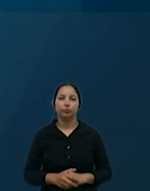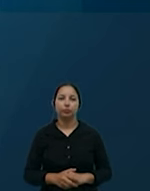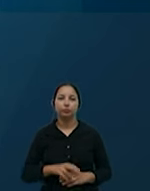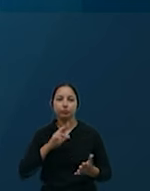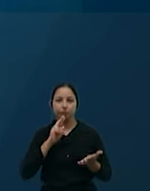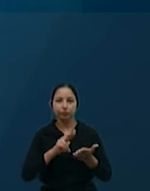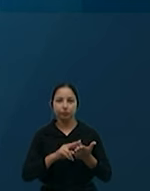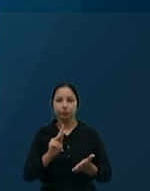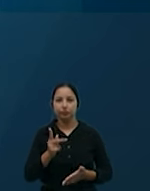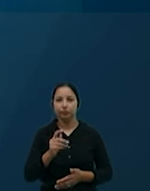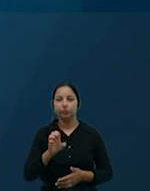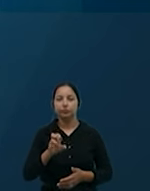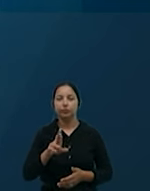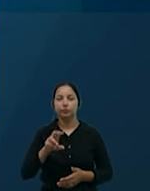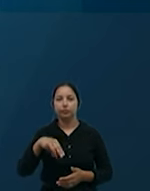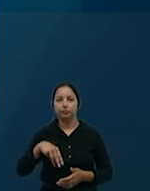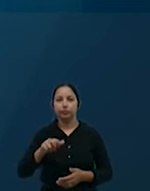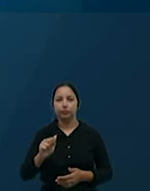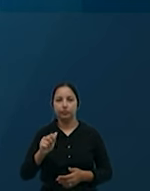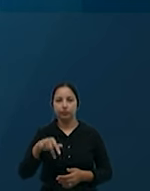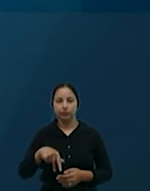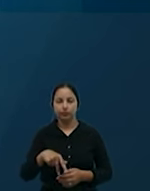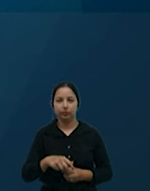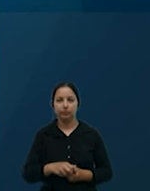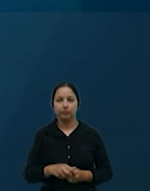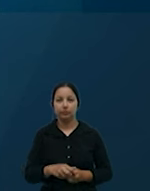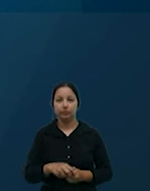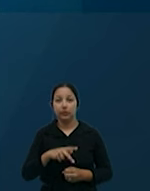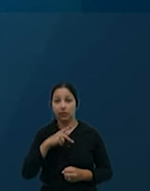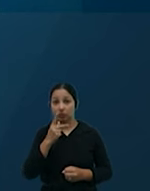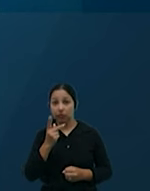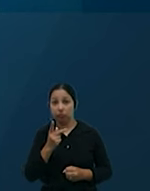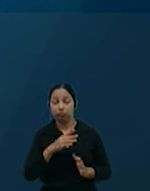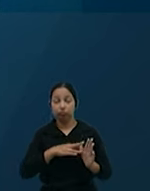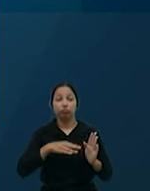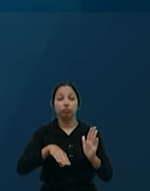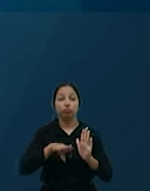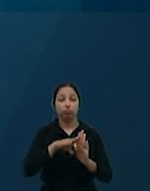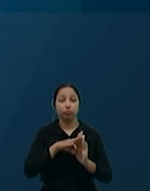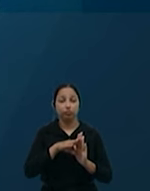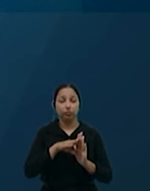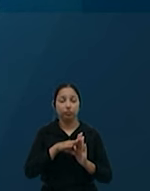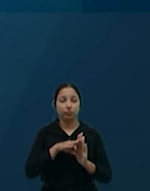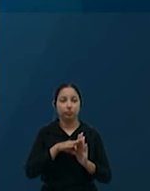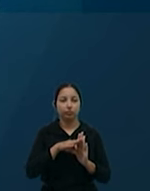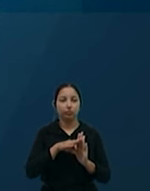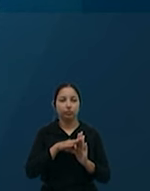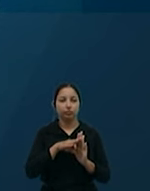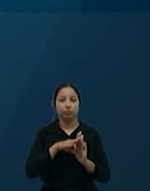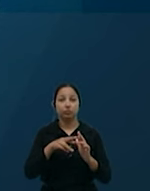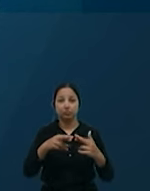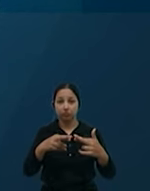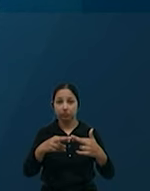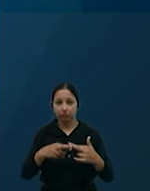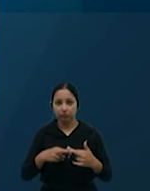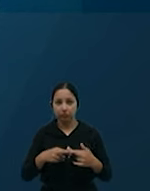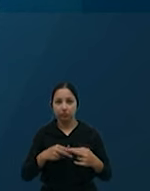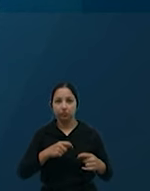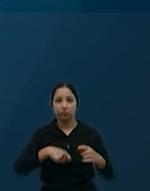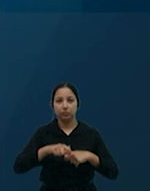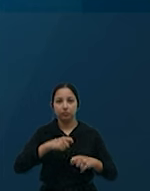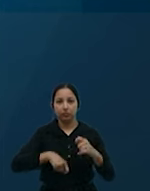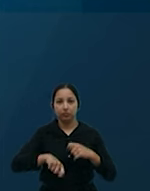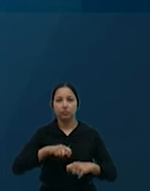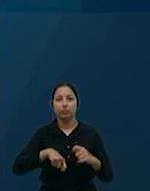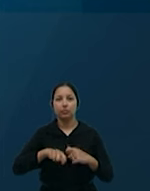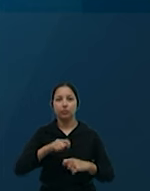Benjamin, ao suscitar a questão de ordem, referiu expressamente que requerimentos administrativos por faltas exclusivas do